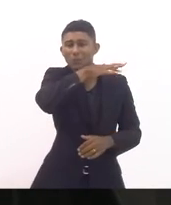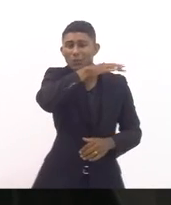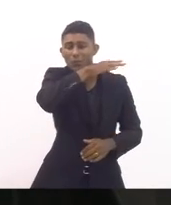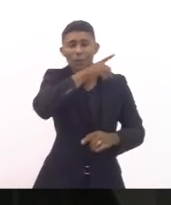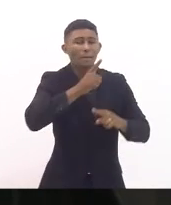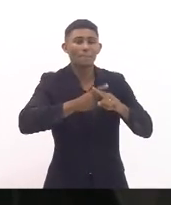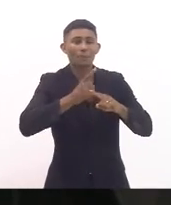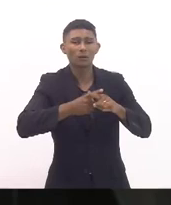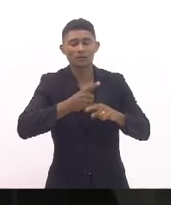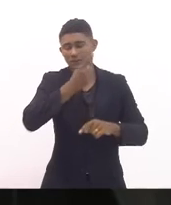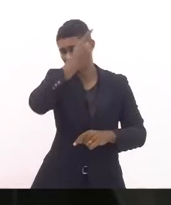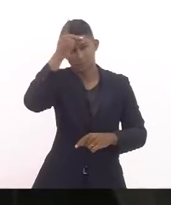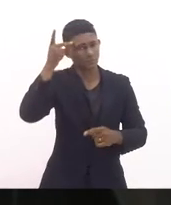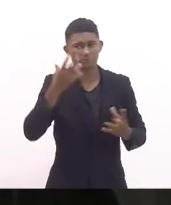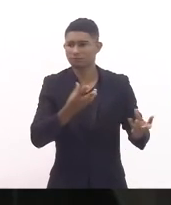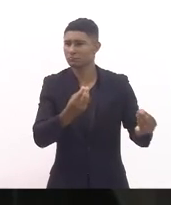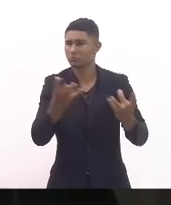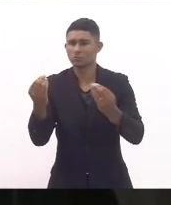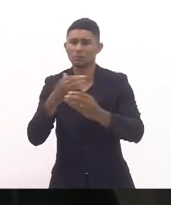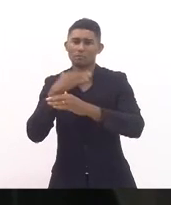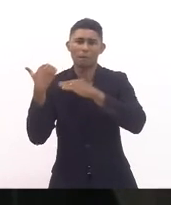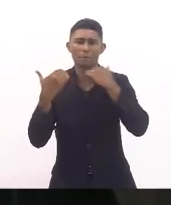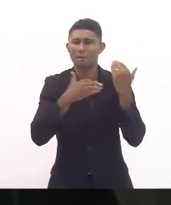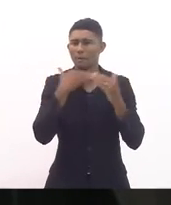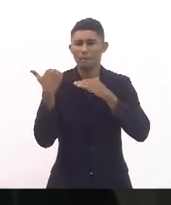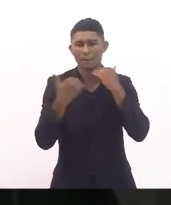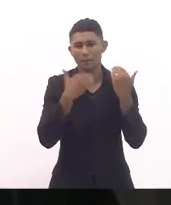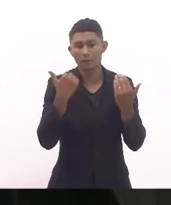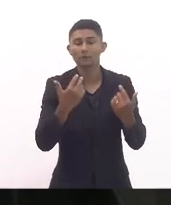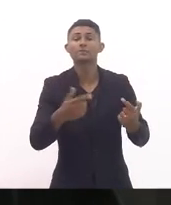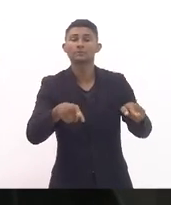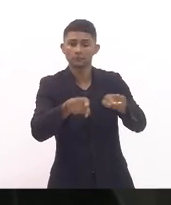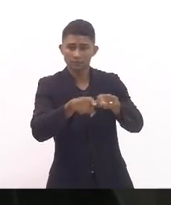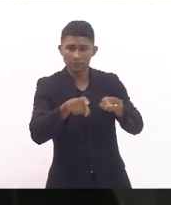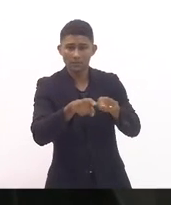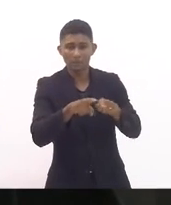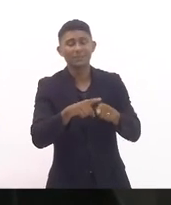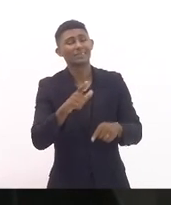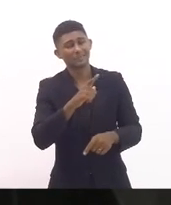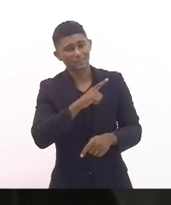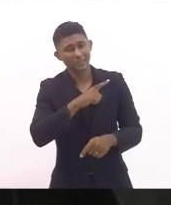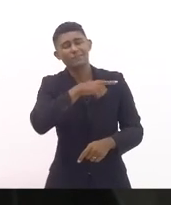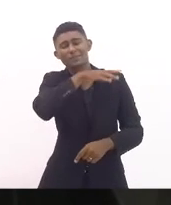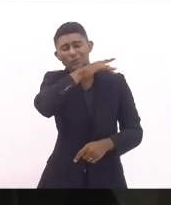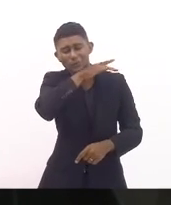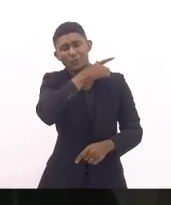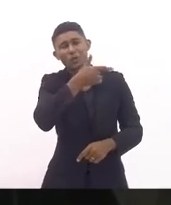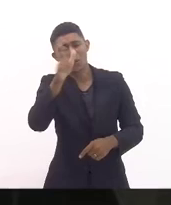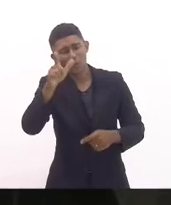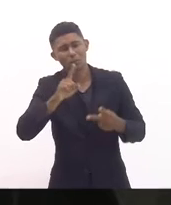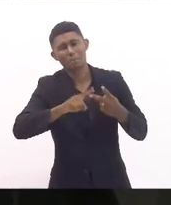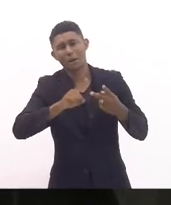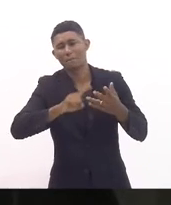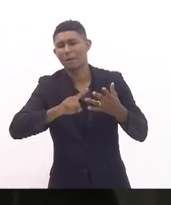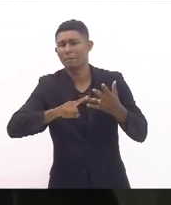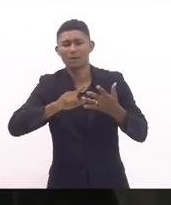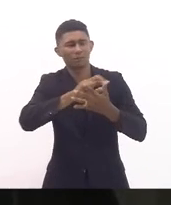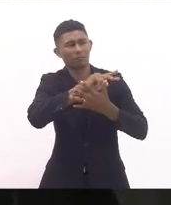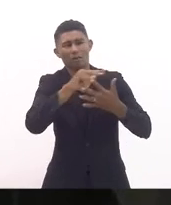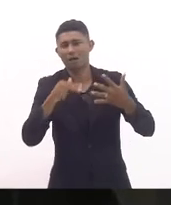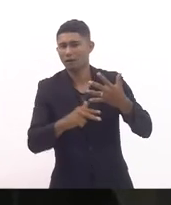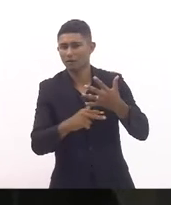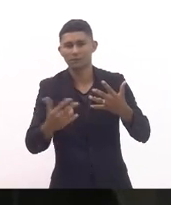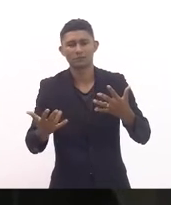pela perda de vidas é o maior prejuízo mas também sobre outros aspectos perdas no